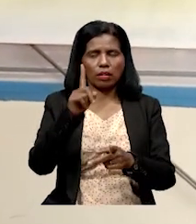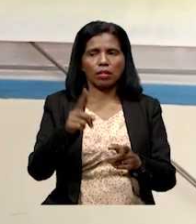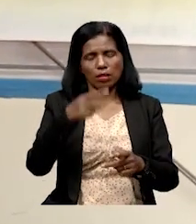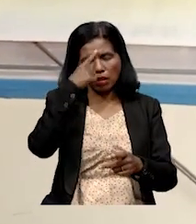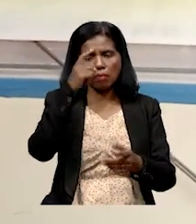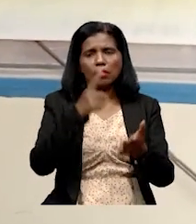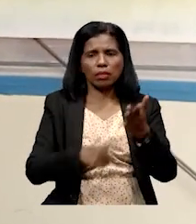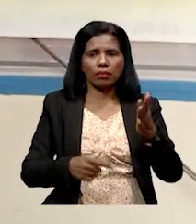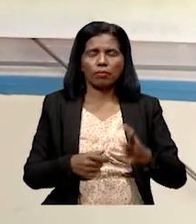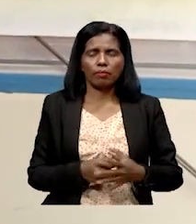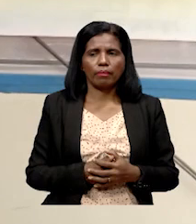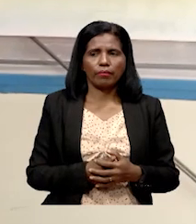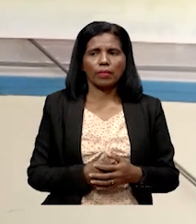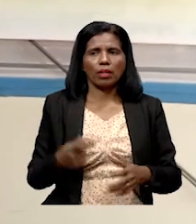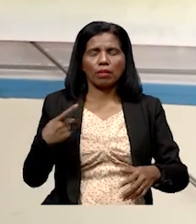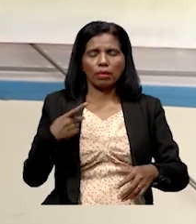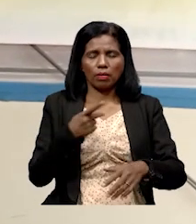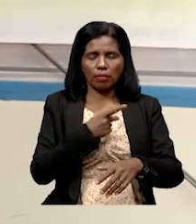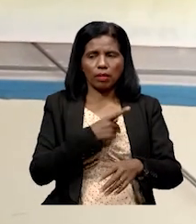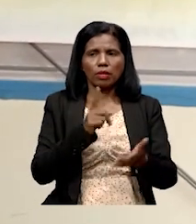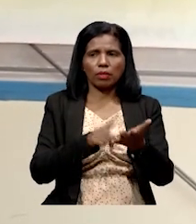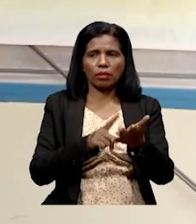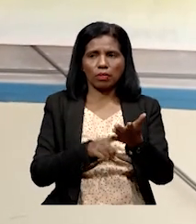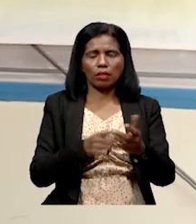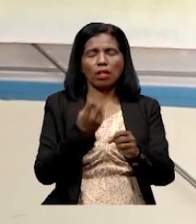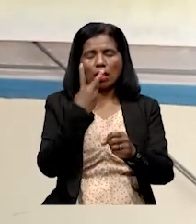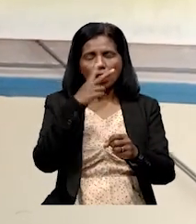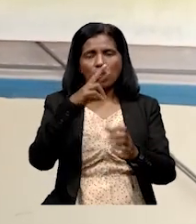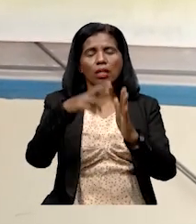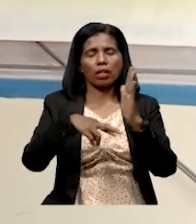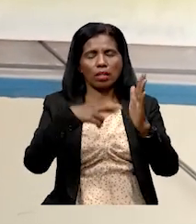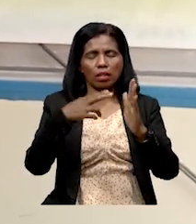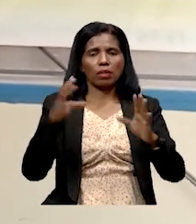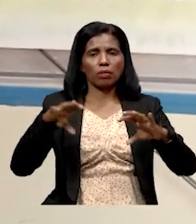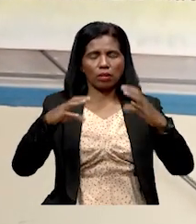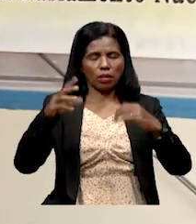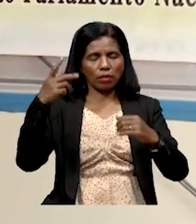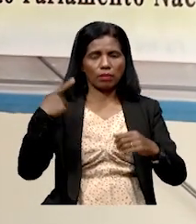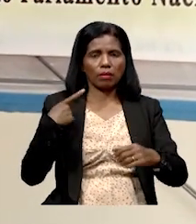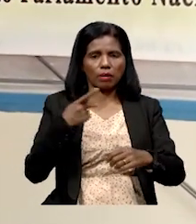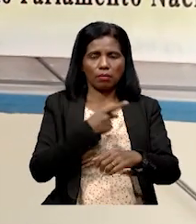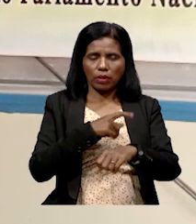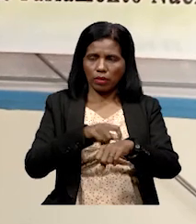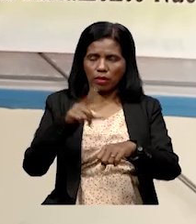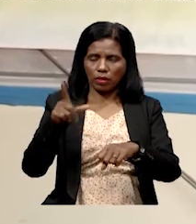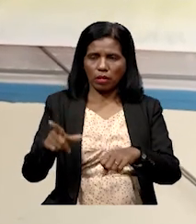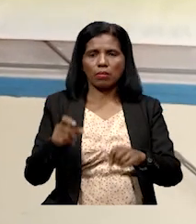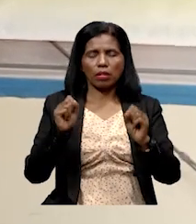saida Parlamento discute ne so regula ho regimento funcionamento Parlamento Nacional é regimento Parlamento não